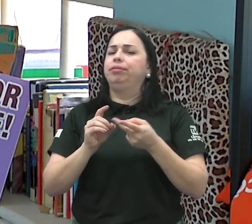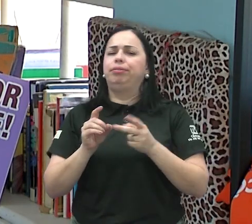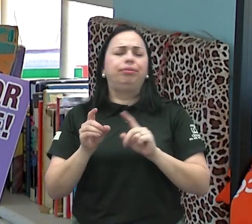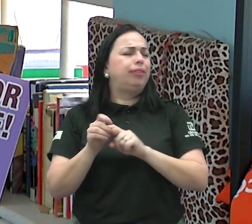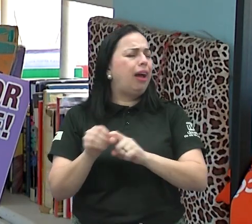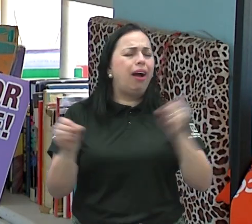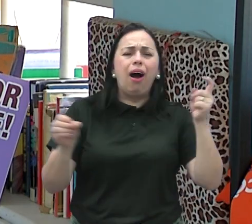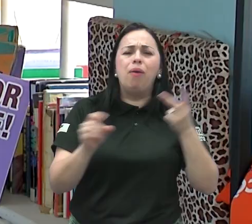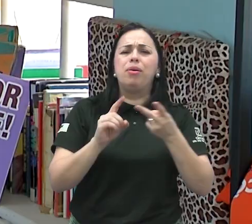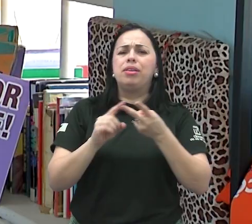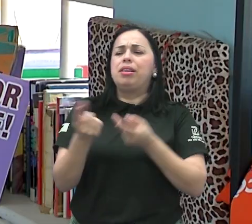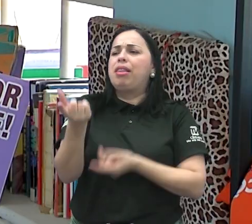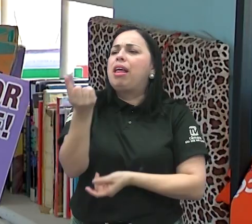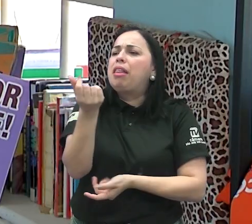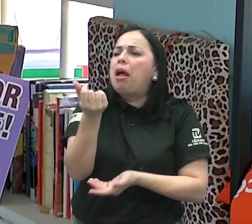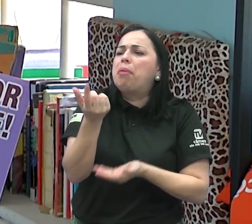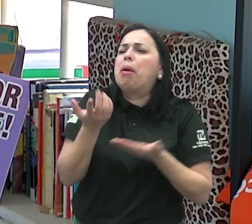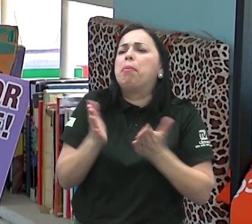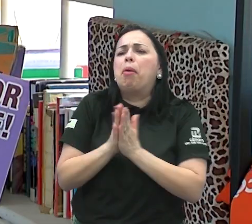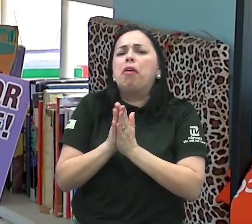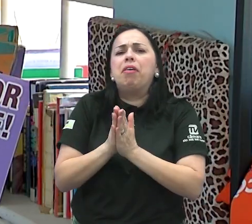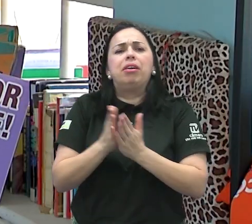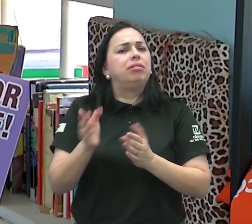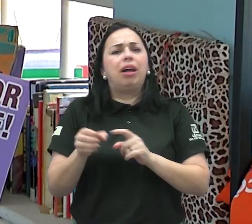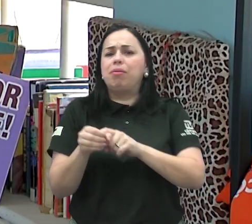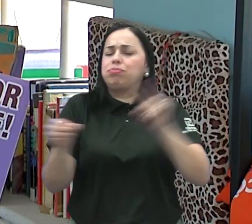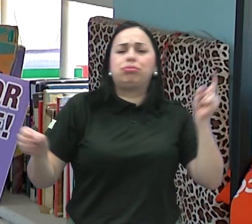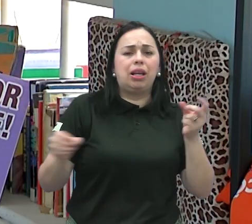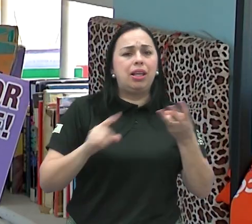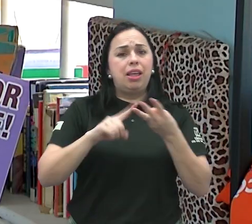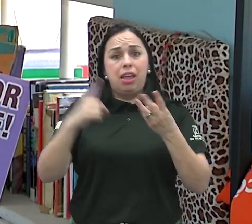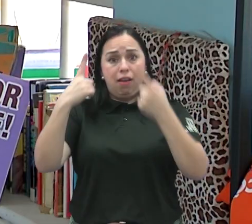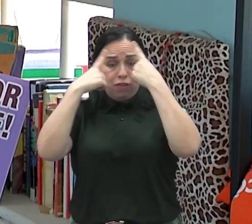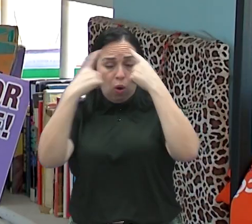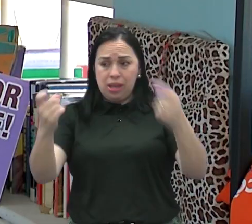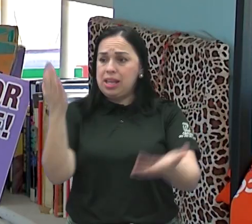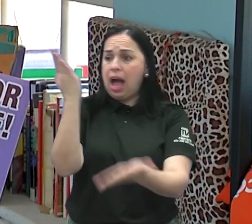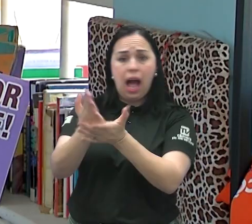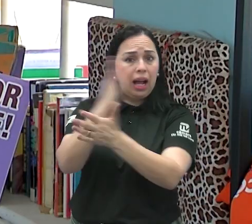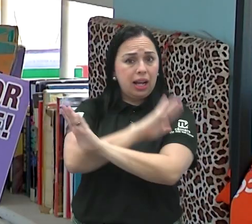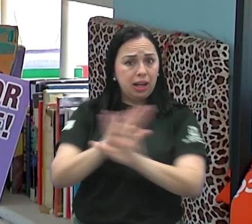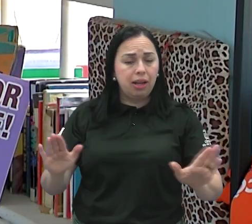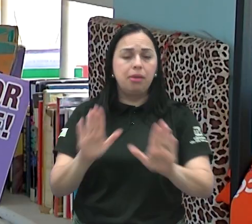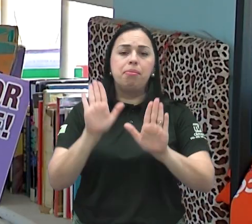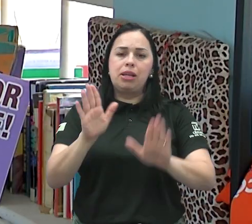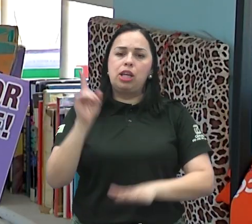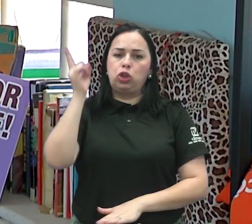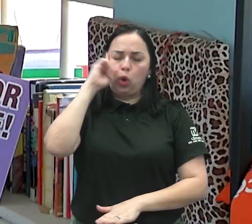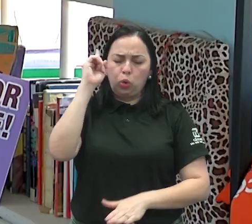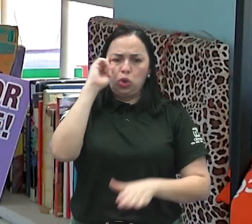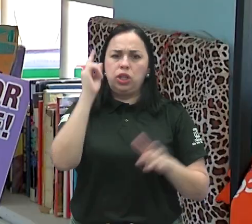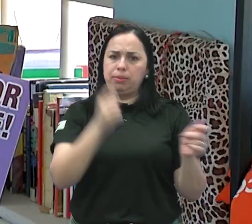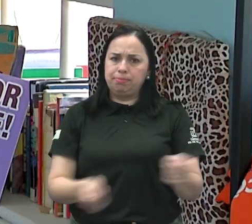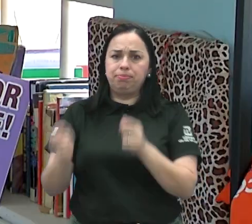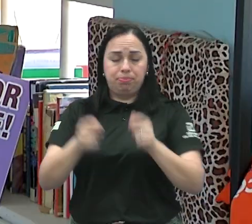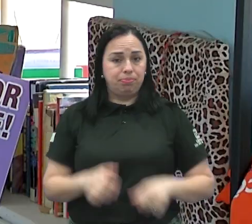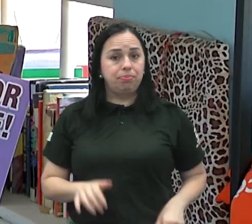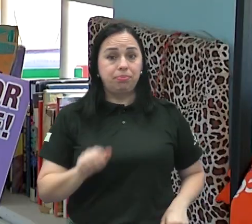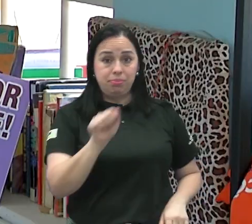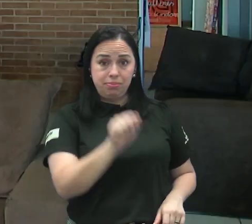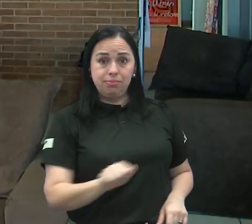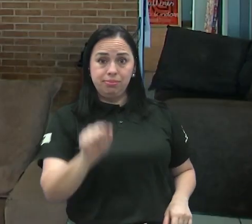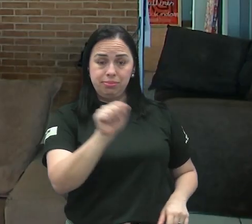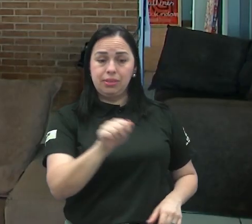dependência emocional, dessa dependência econômica, se liberte do ciclo da violência. Então, isso tudo faz parte de uma luta diária,